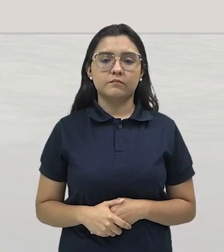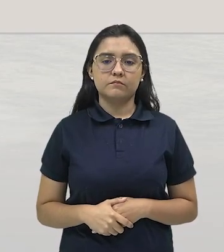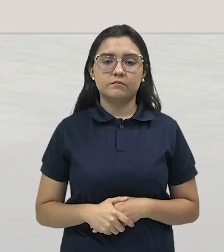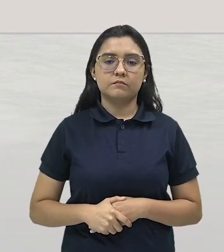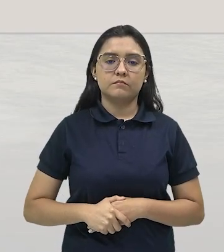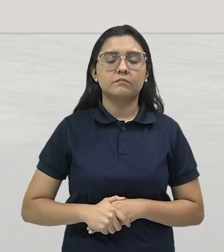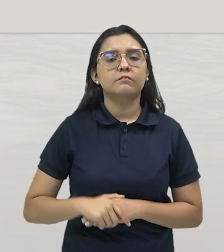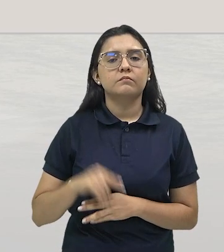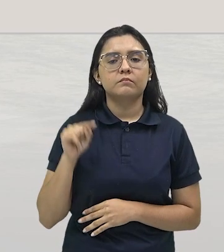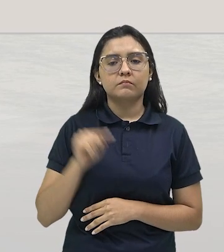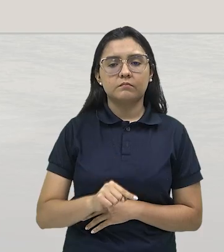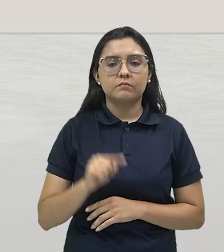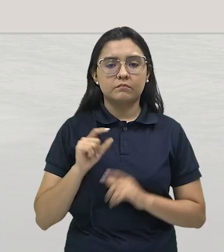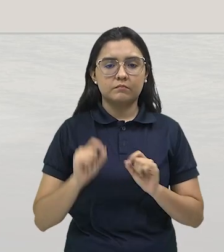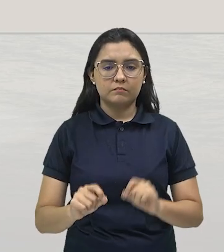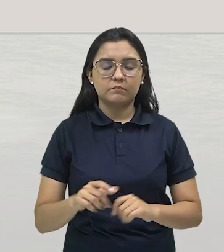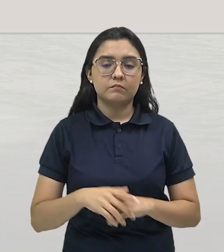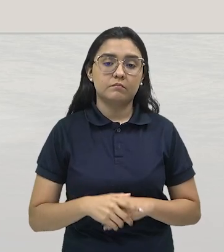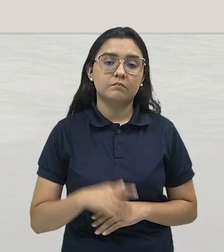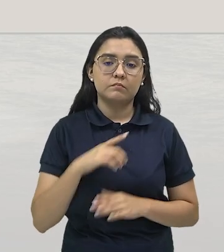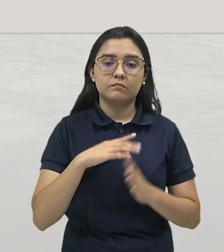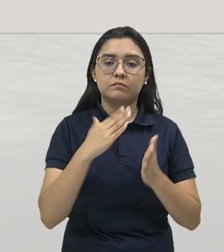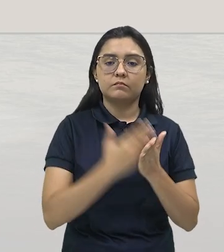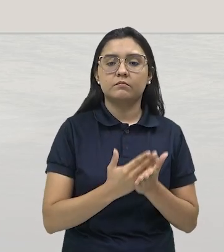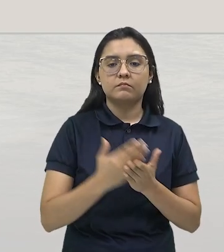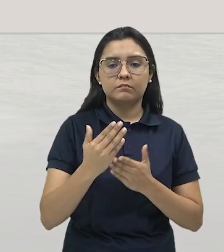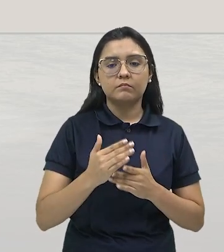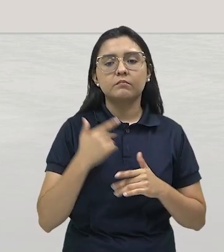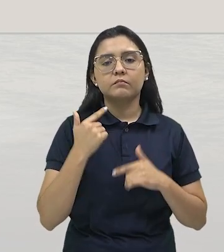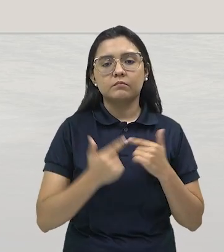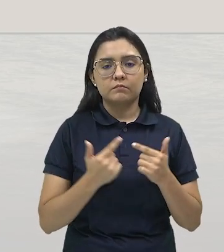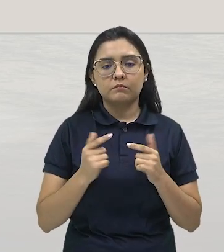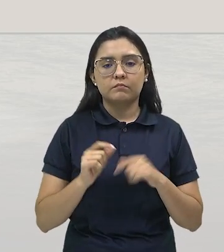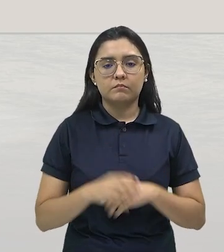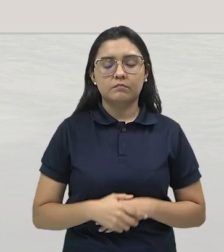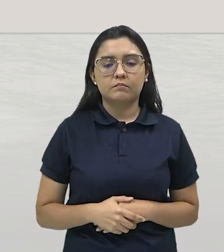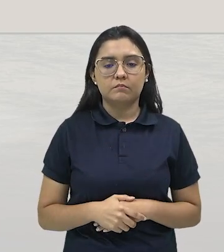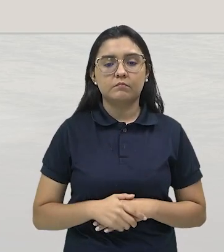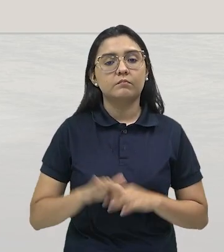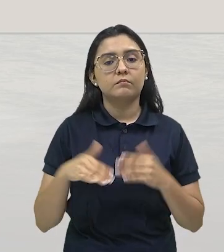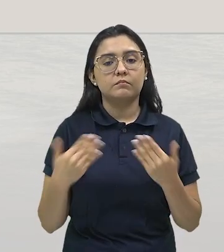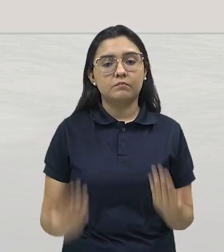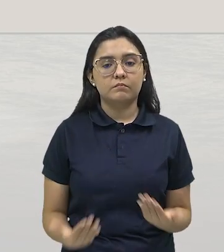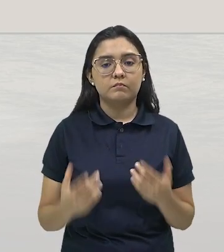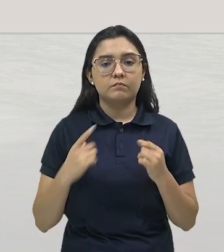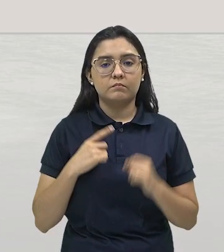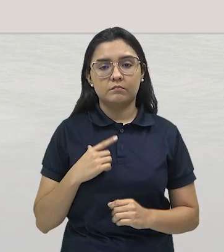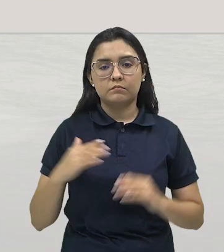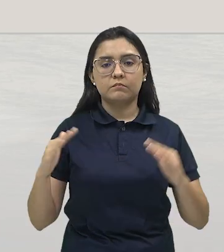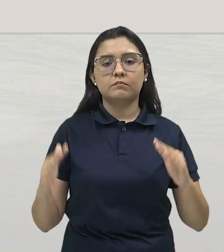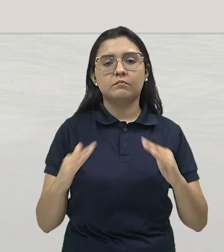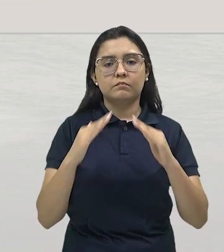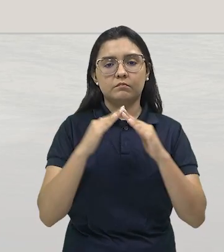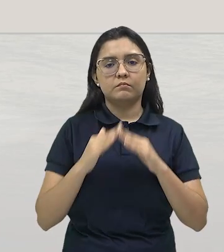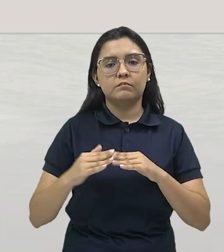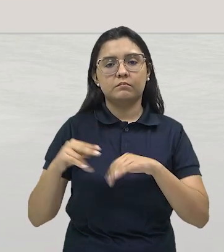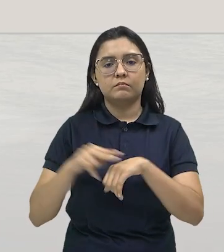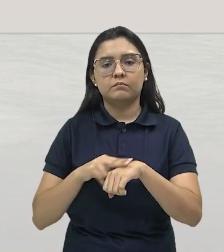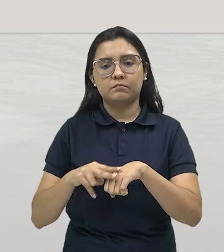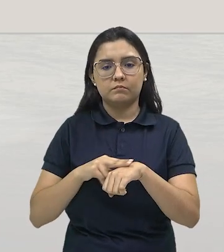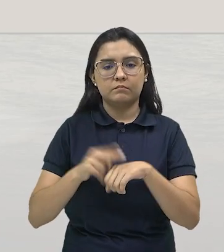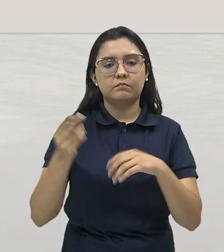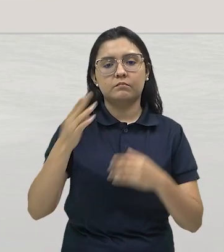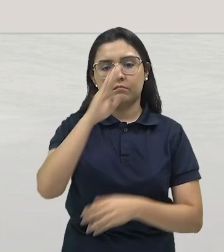É aqui que farei minha grande obra. E assim, a Casa Verde tornou-se o epicentro